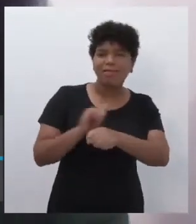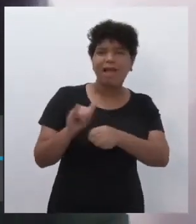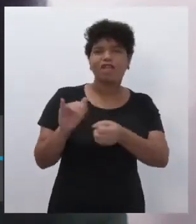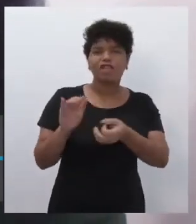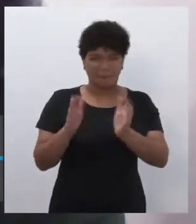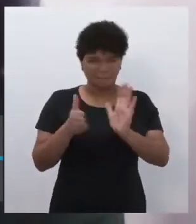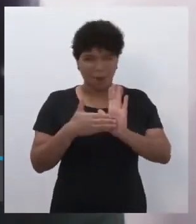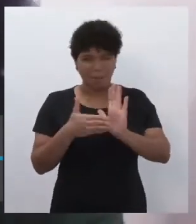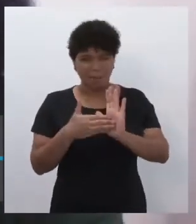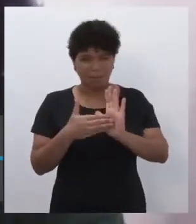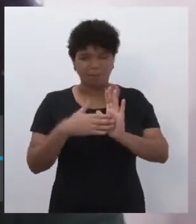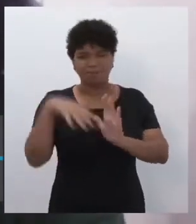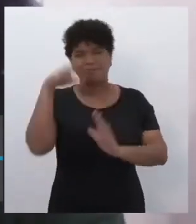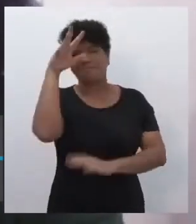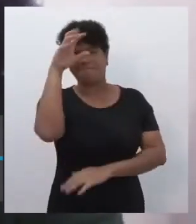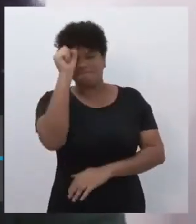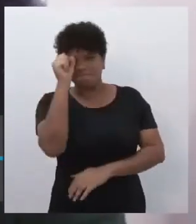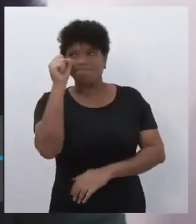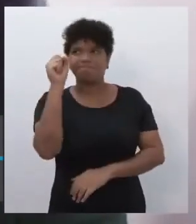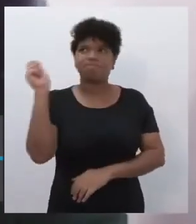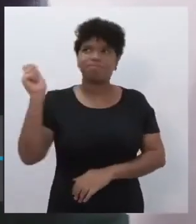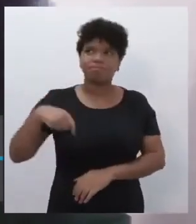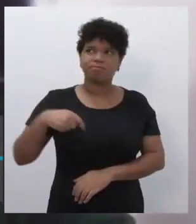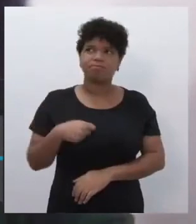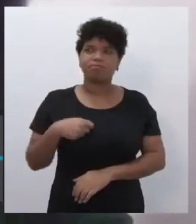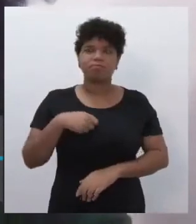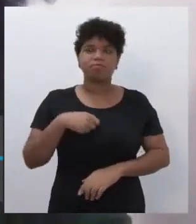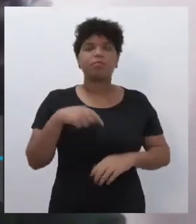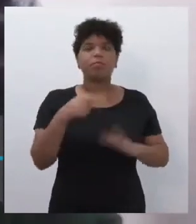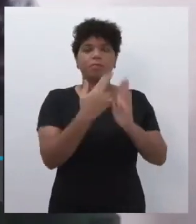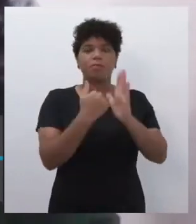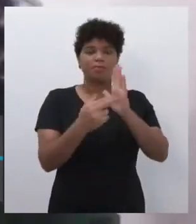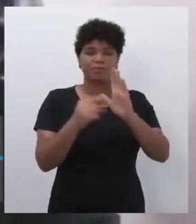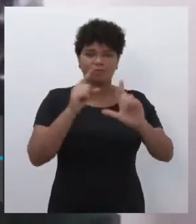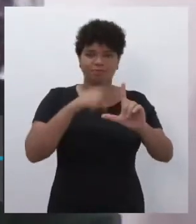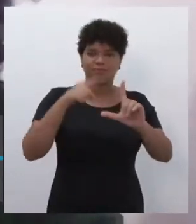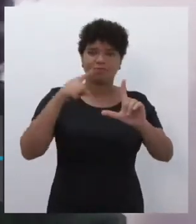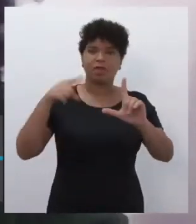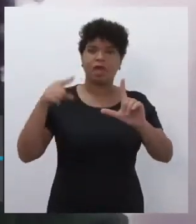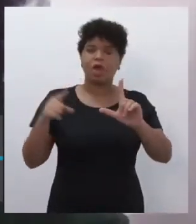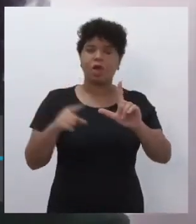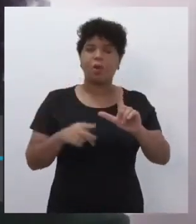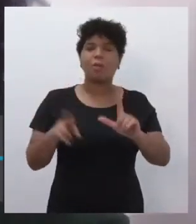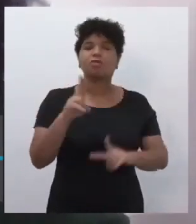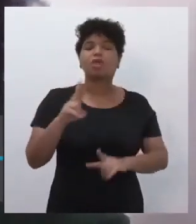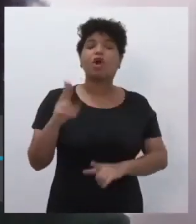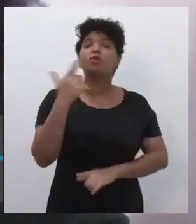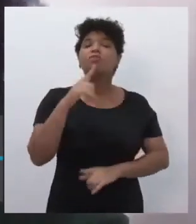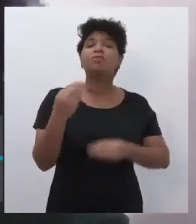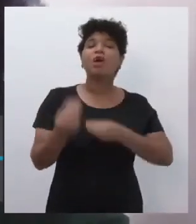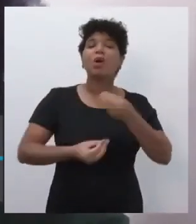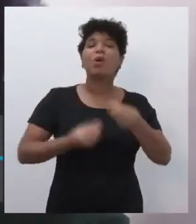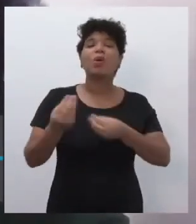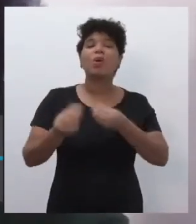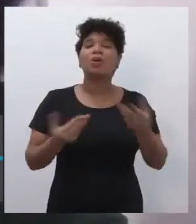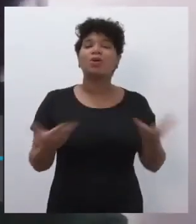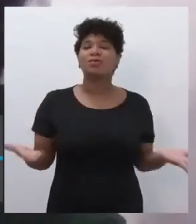que a gente poderia fazer com infográficos. Quando vocês trazem para a gente aí essa proposta